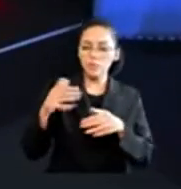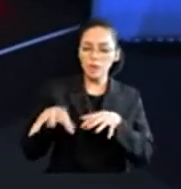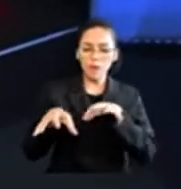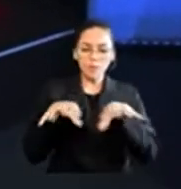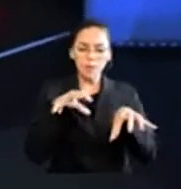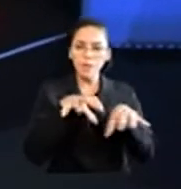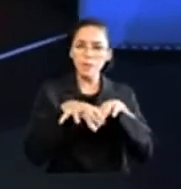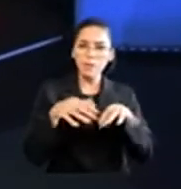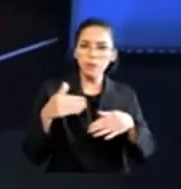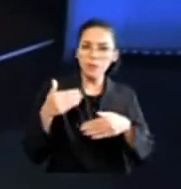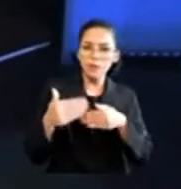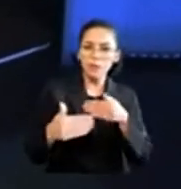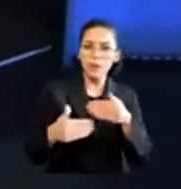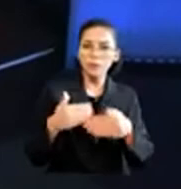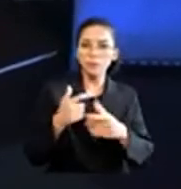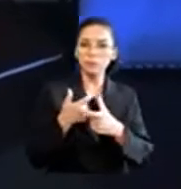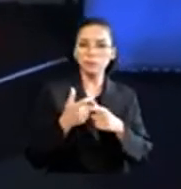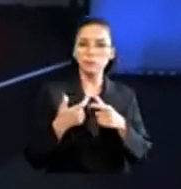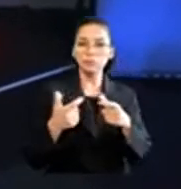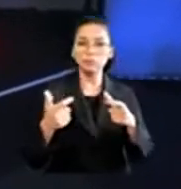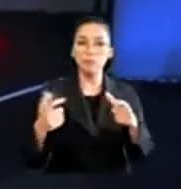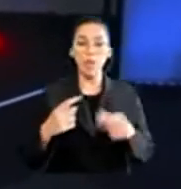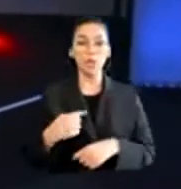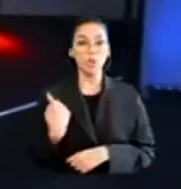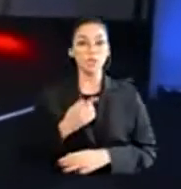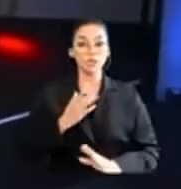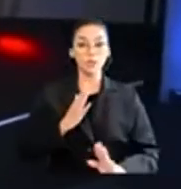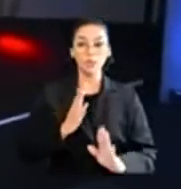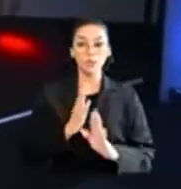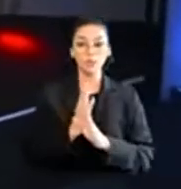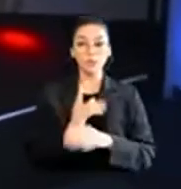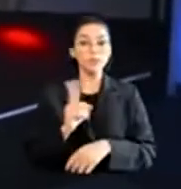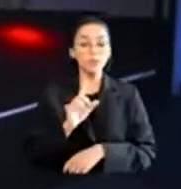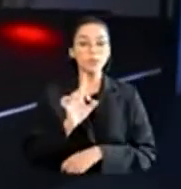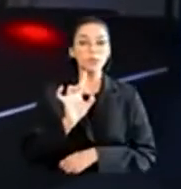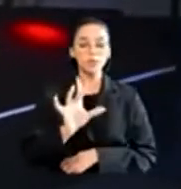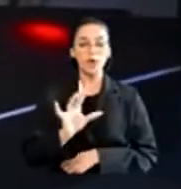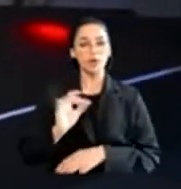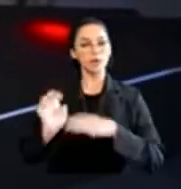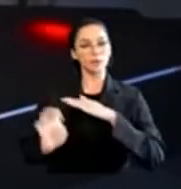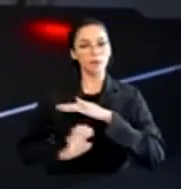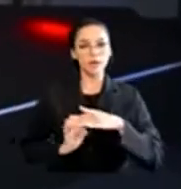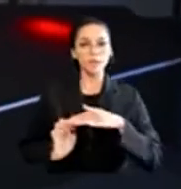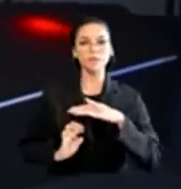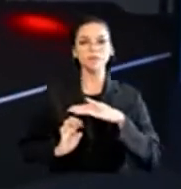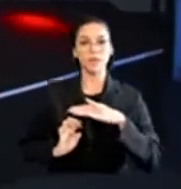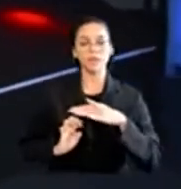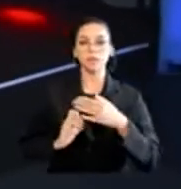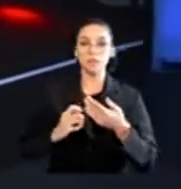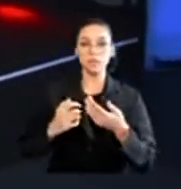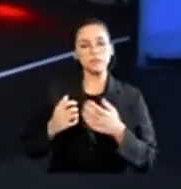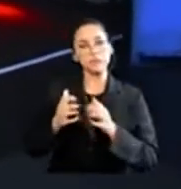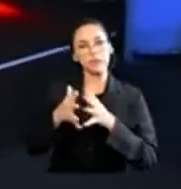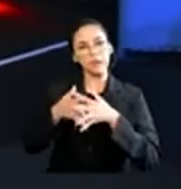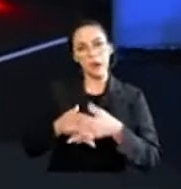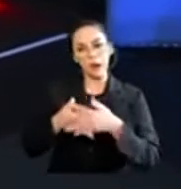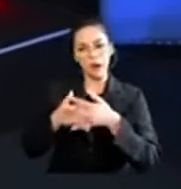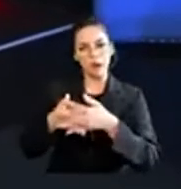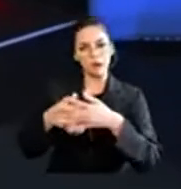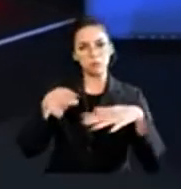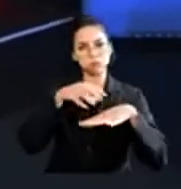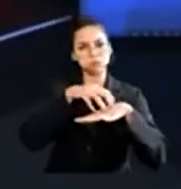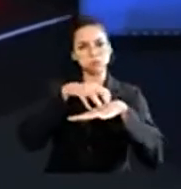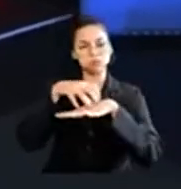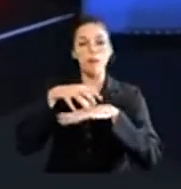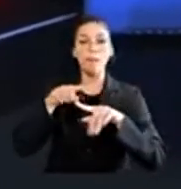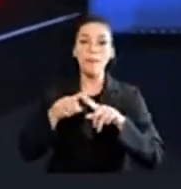exponencialmente, nós encontramos não só as grandes empresas de transportes de carga, mas também todos os tipos de pequeno